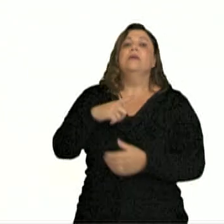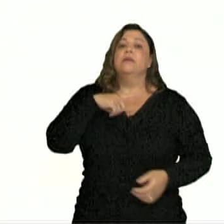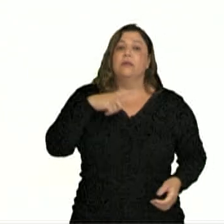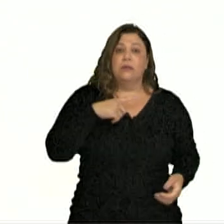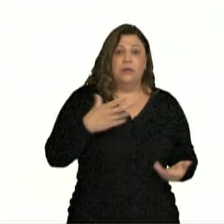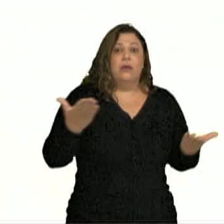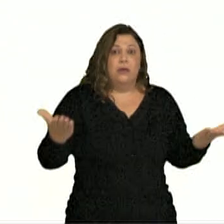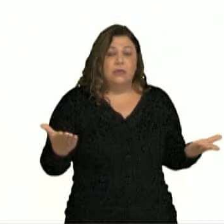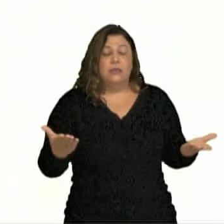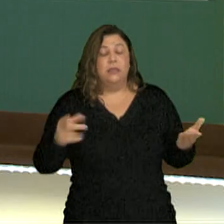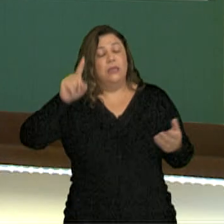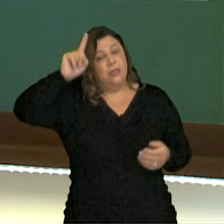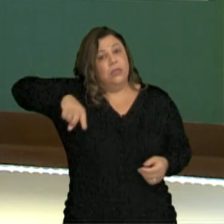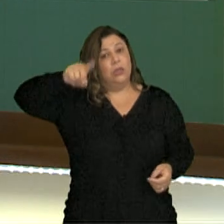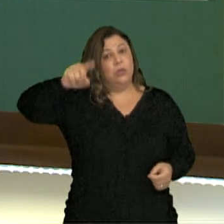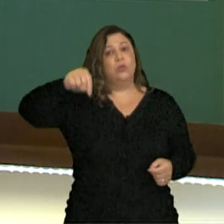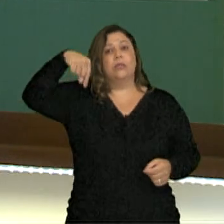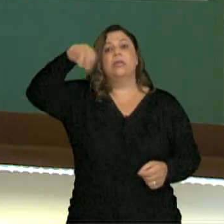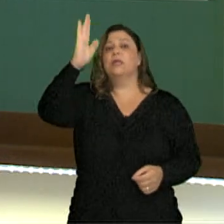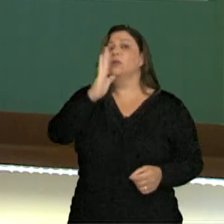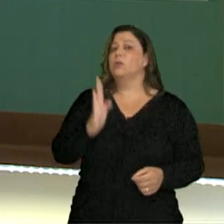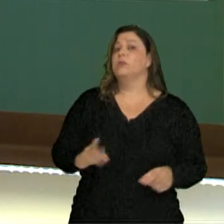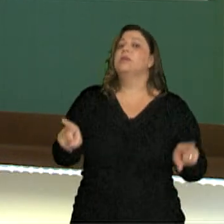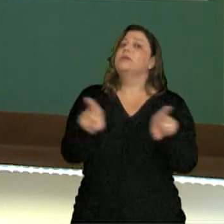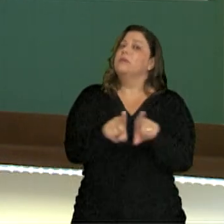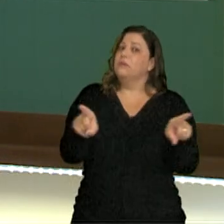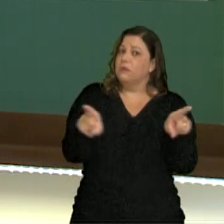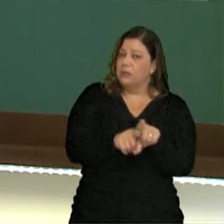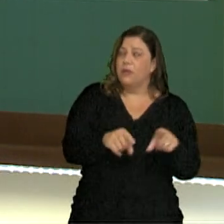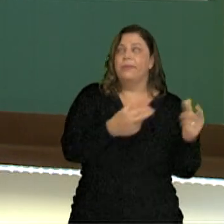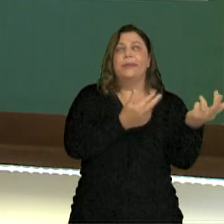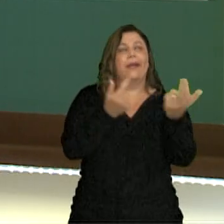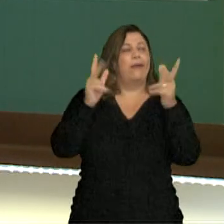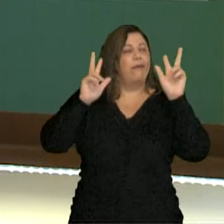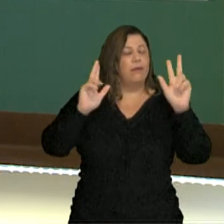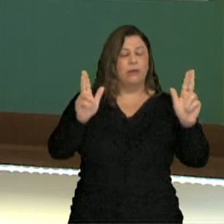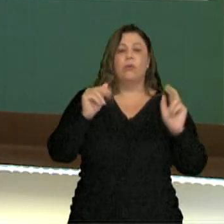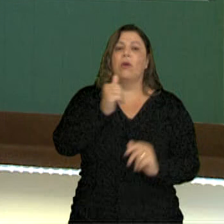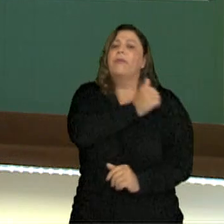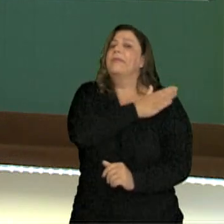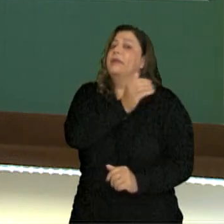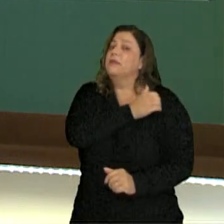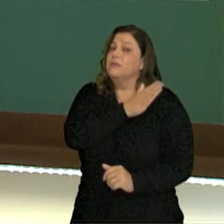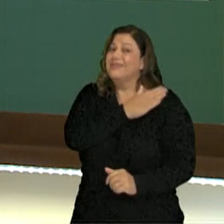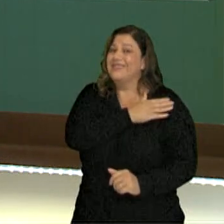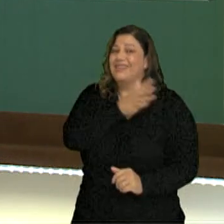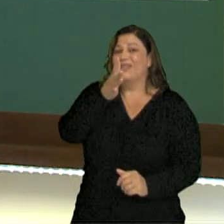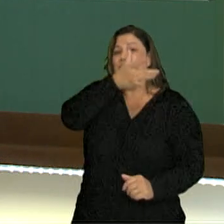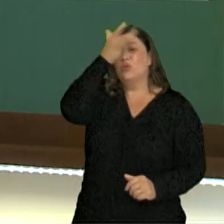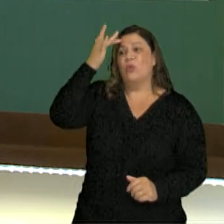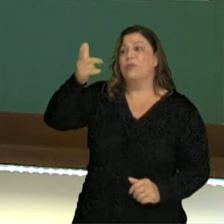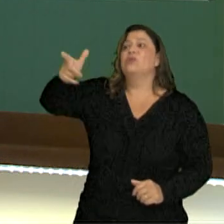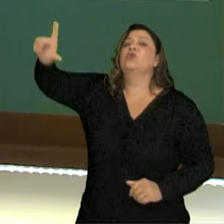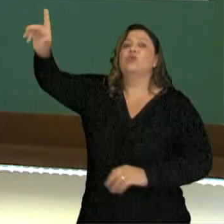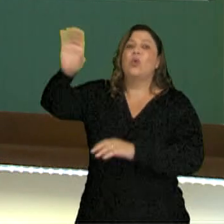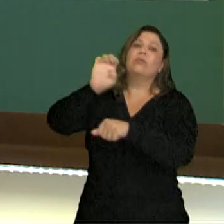aí essa questão, aqui no Brasil mesmo, algumas pessoas têm preconceito com pessoas de outro estado.